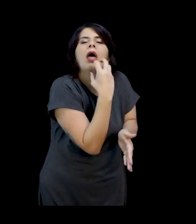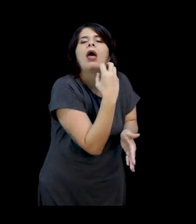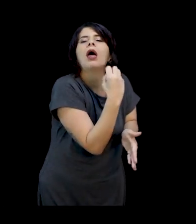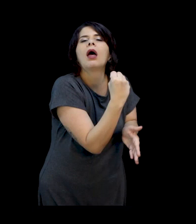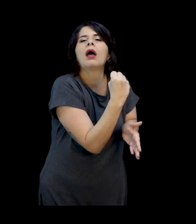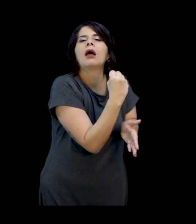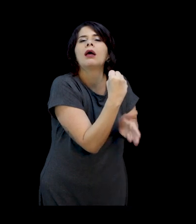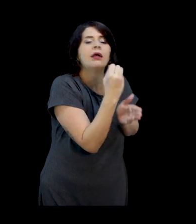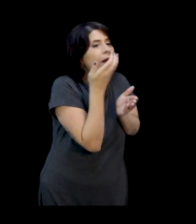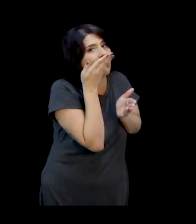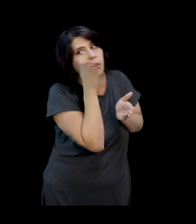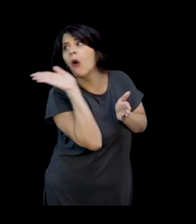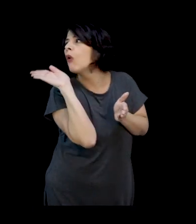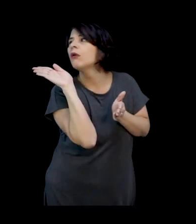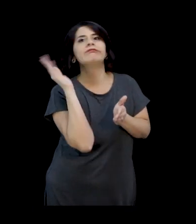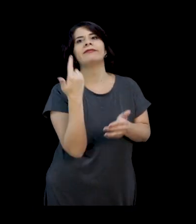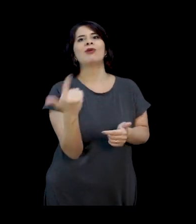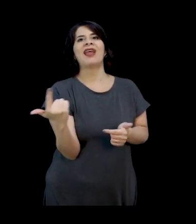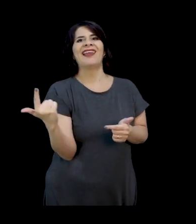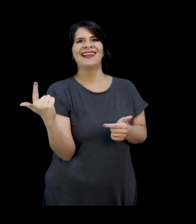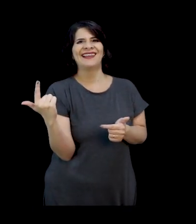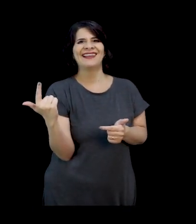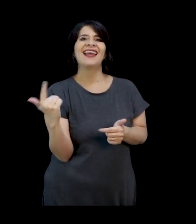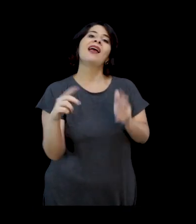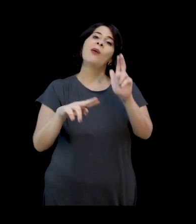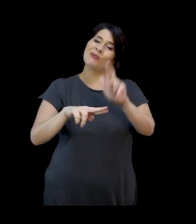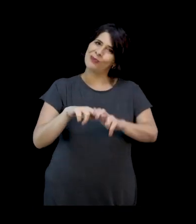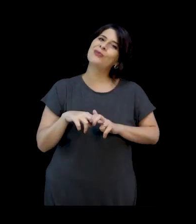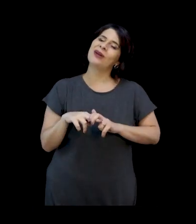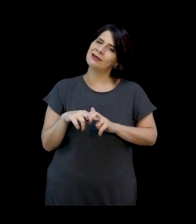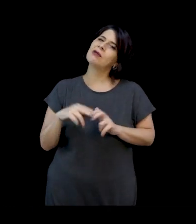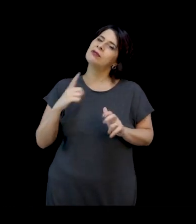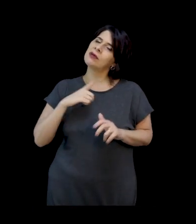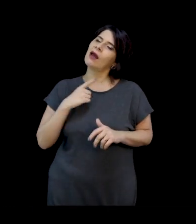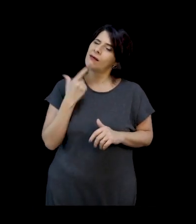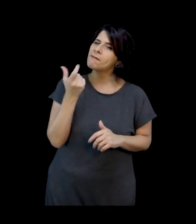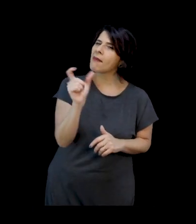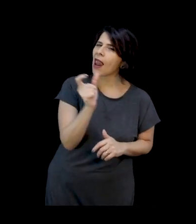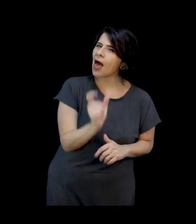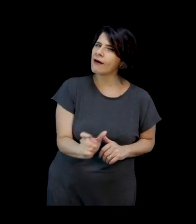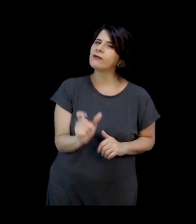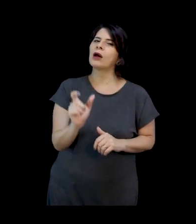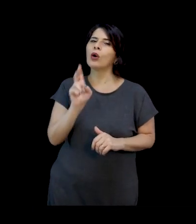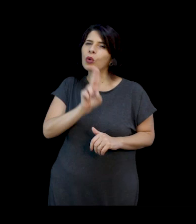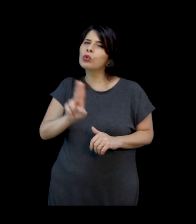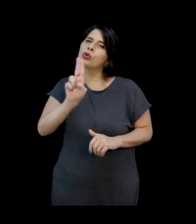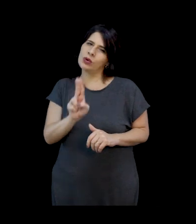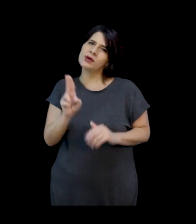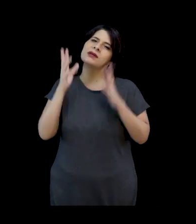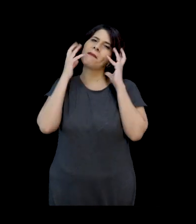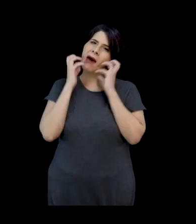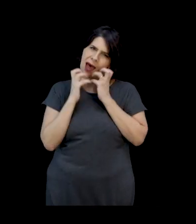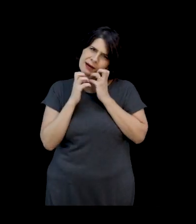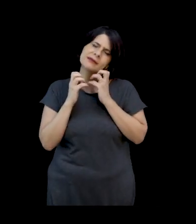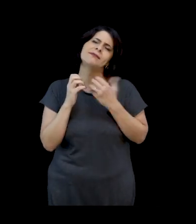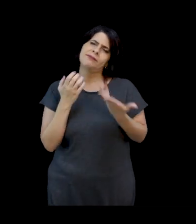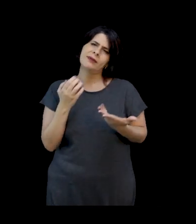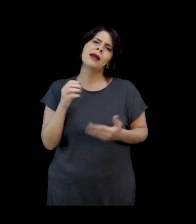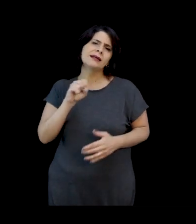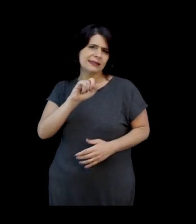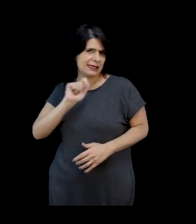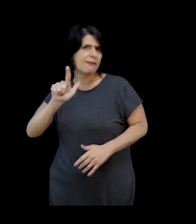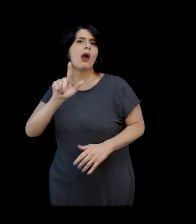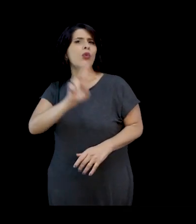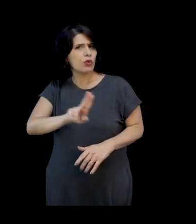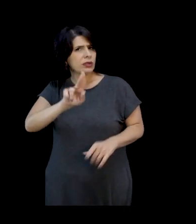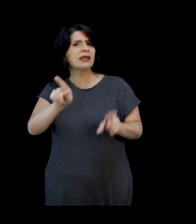produzido dentro da máquina de produção cultural. Então, eu usei termos marxistas, alguns deles presentes no próprio